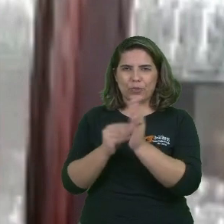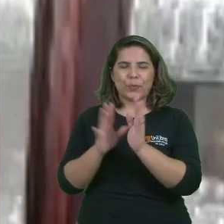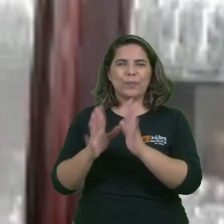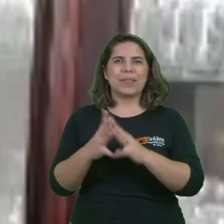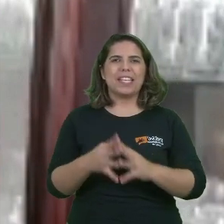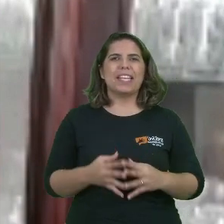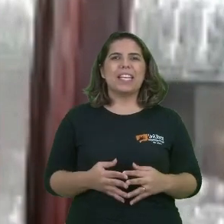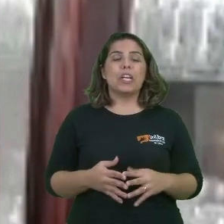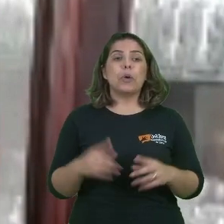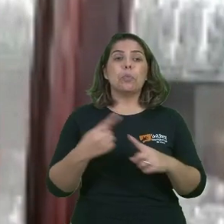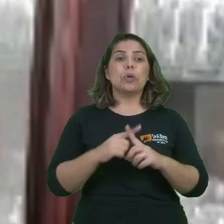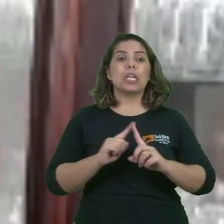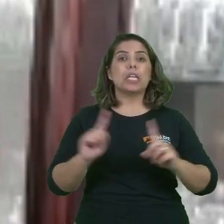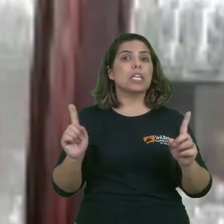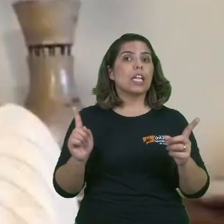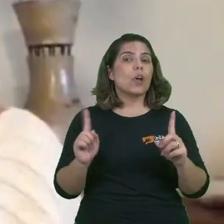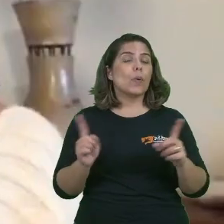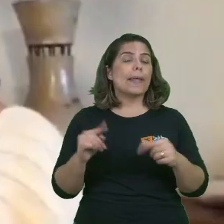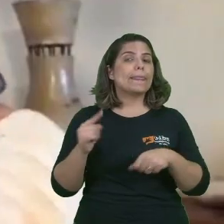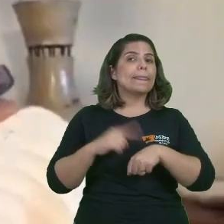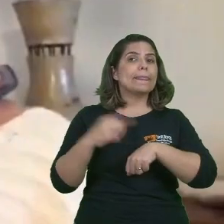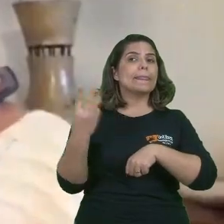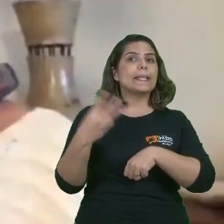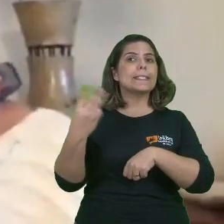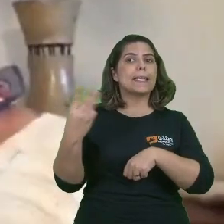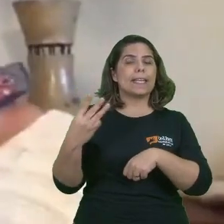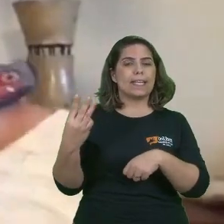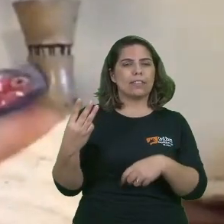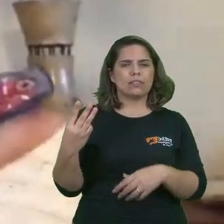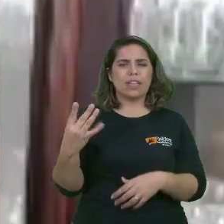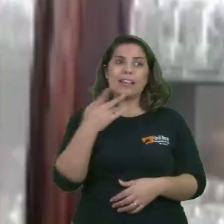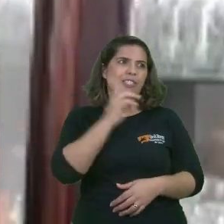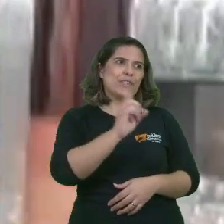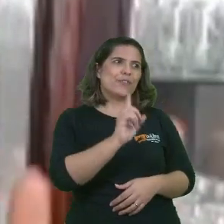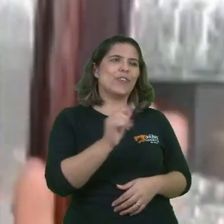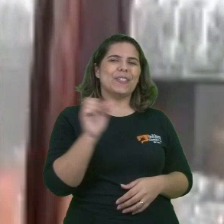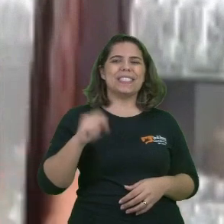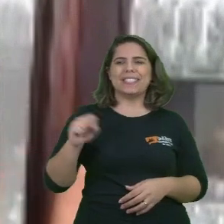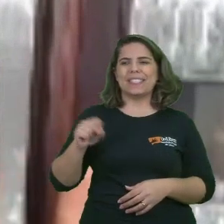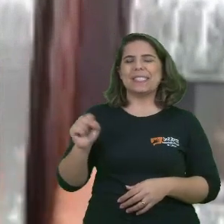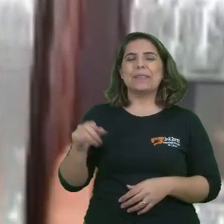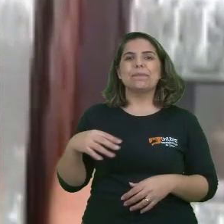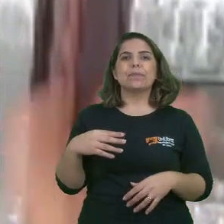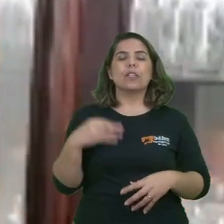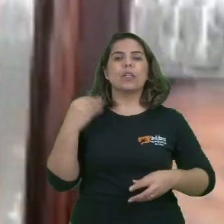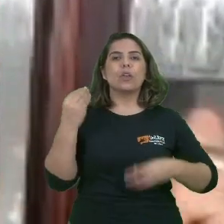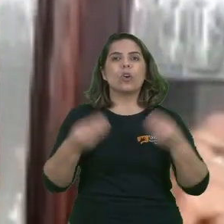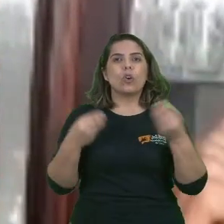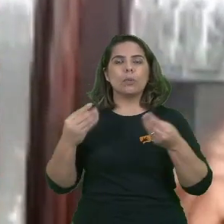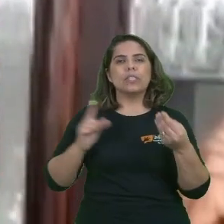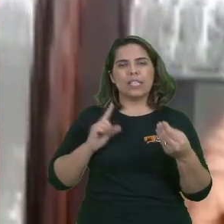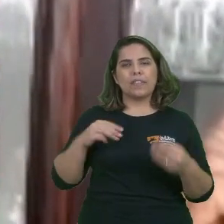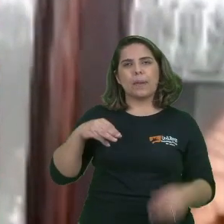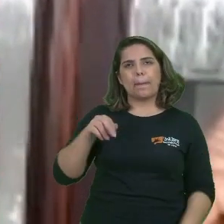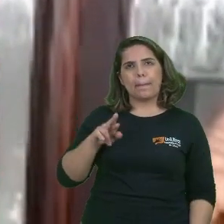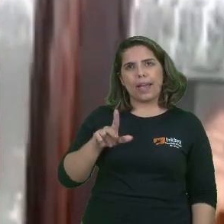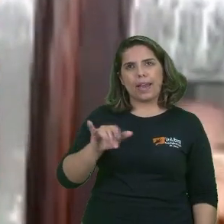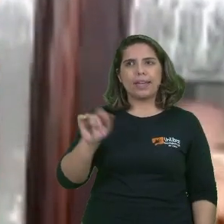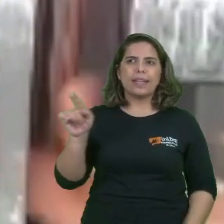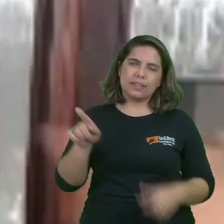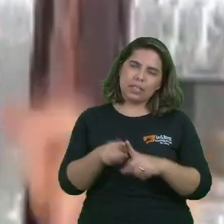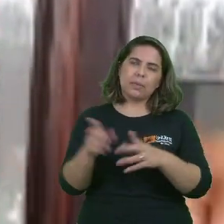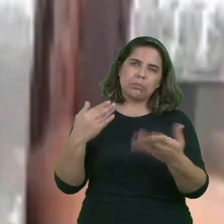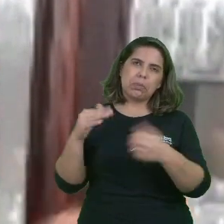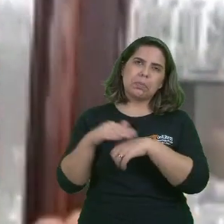Por que não a terceira Edição você não falou como a gente ter uma lista vendo a